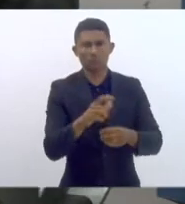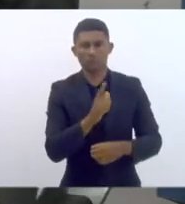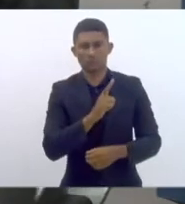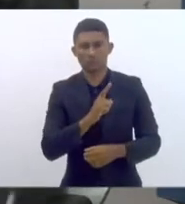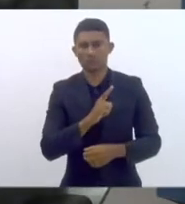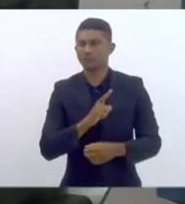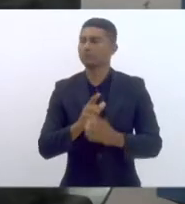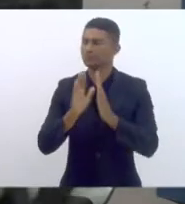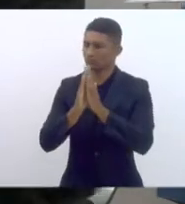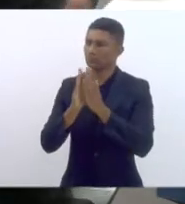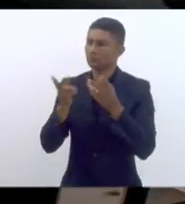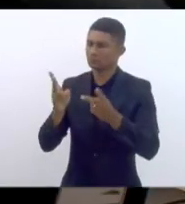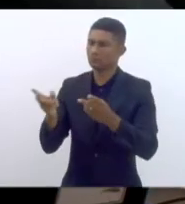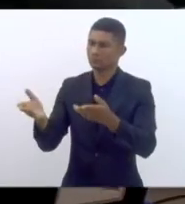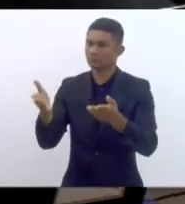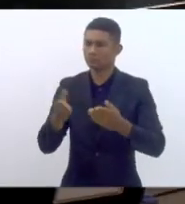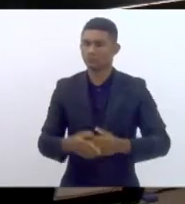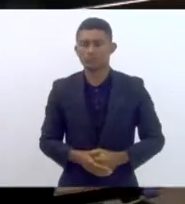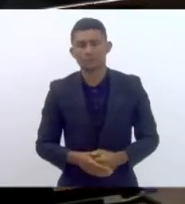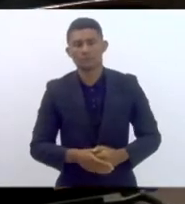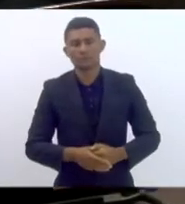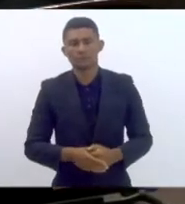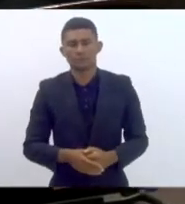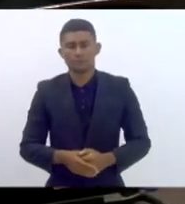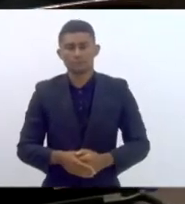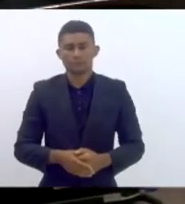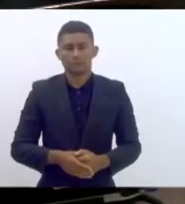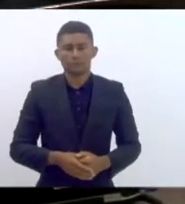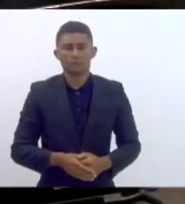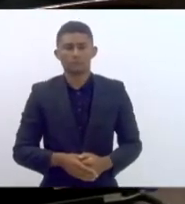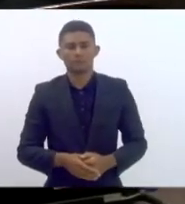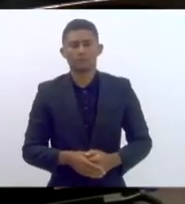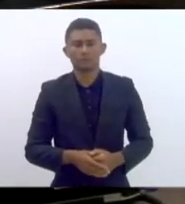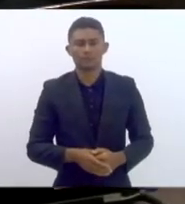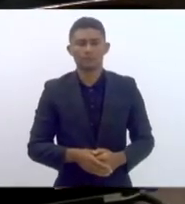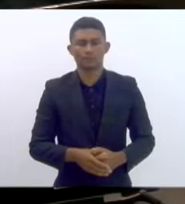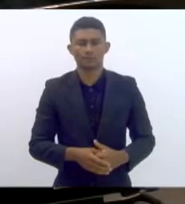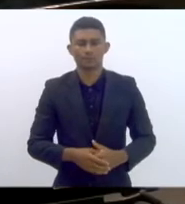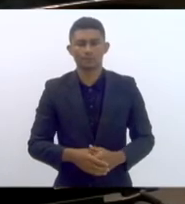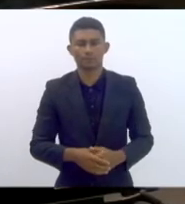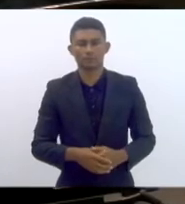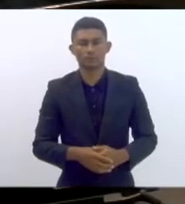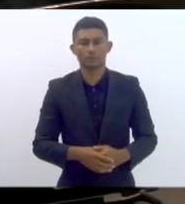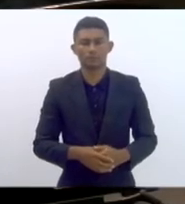Por favor. Aproximadamente 40, né? Acha para mim.